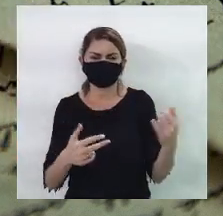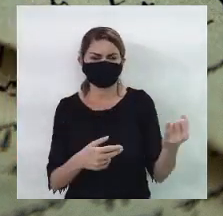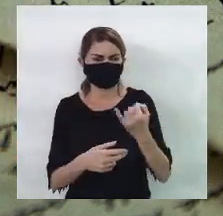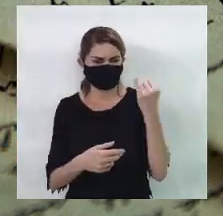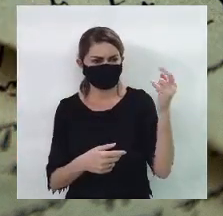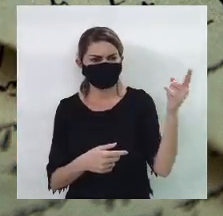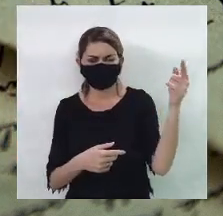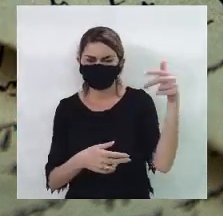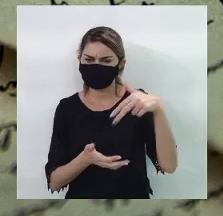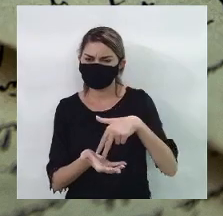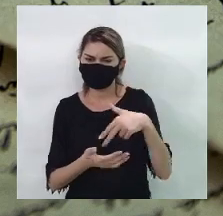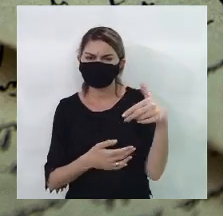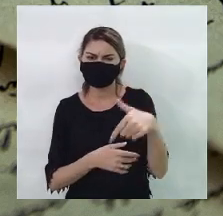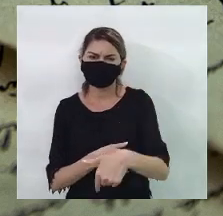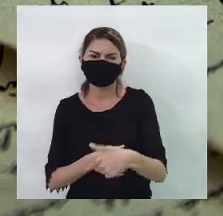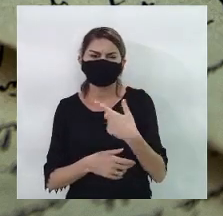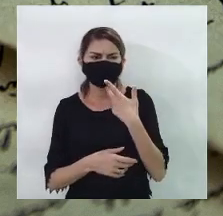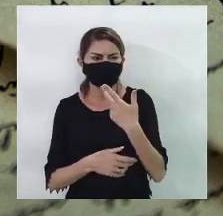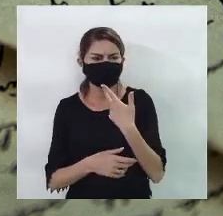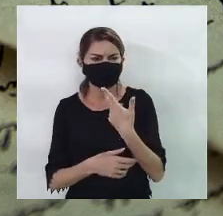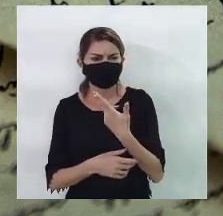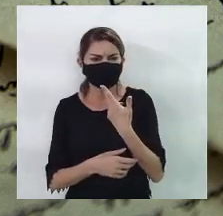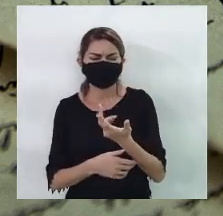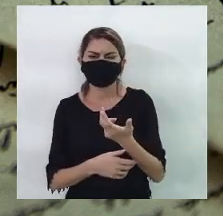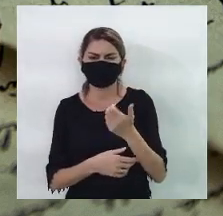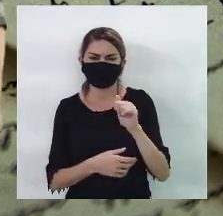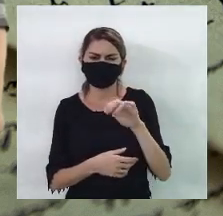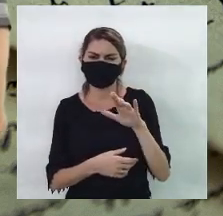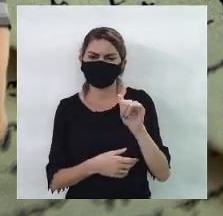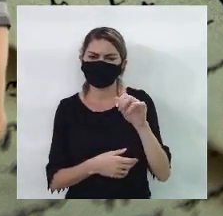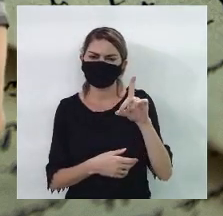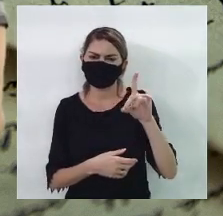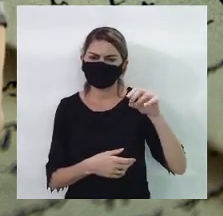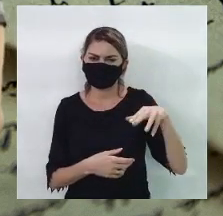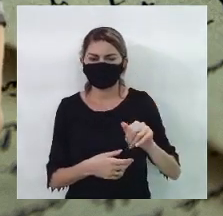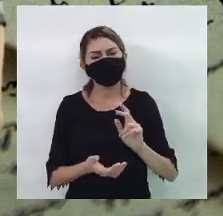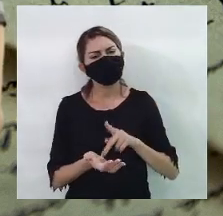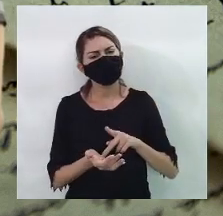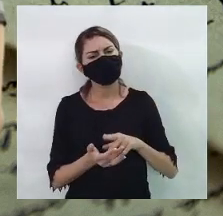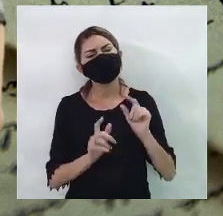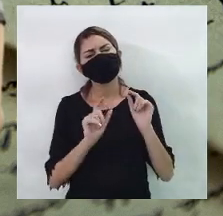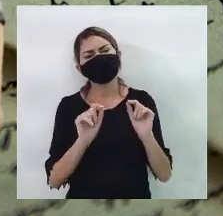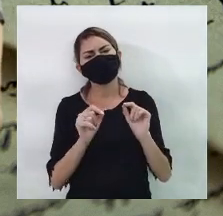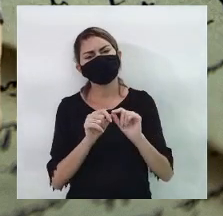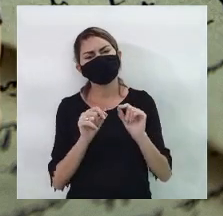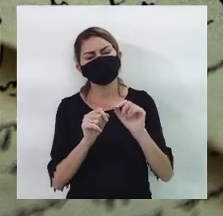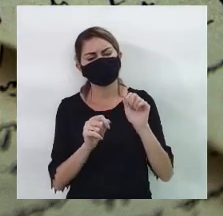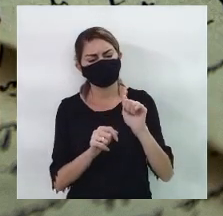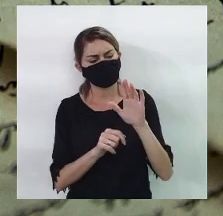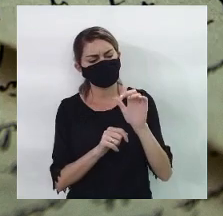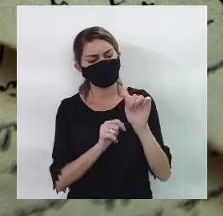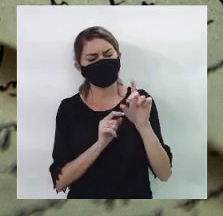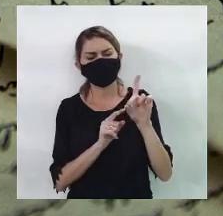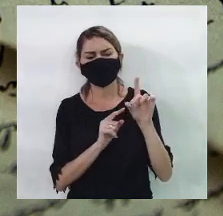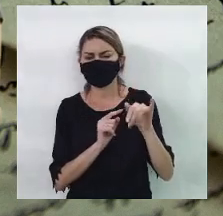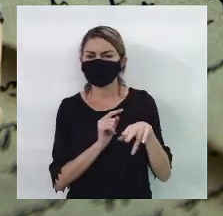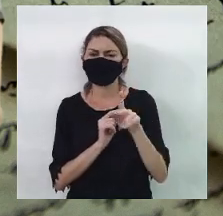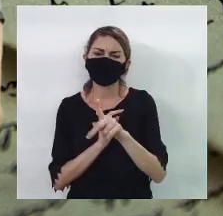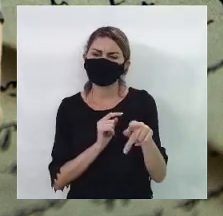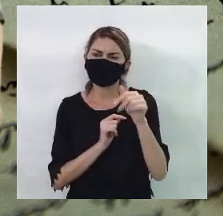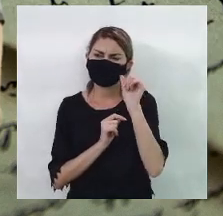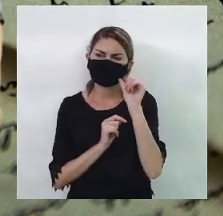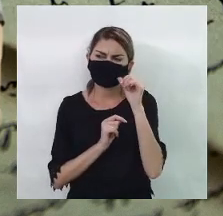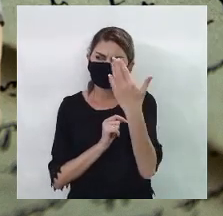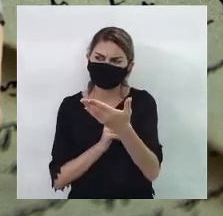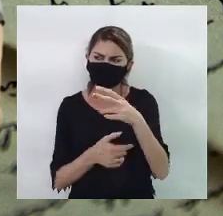já esteve aqui e já falou certa vez sobre a academia. Mas, na verdade, o que é que se faz numa academia em que mesmo a professora